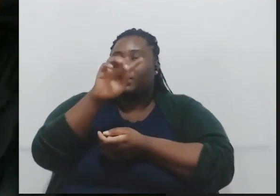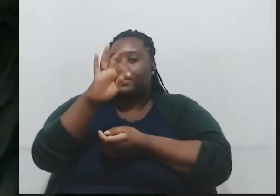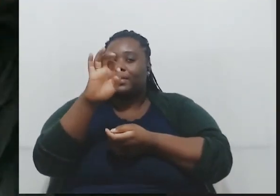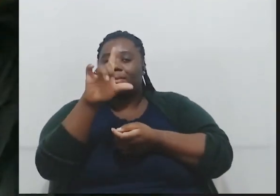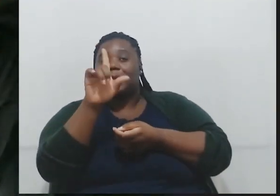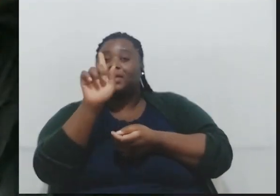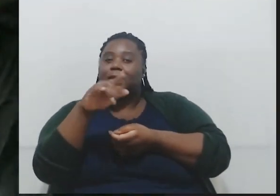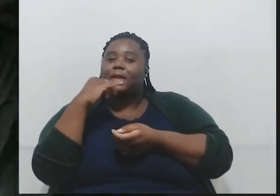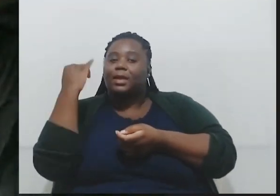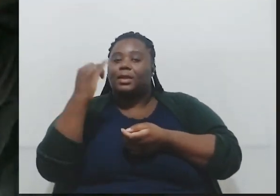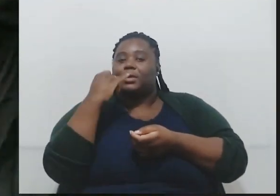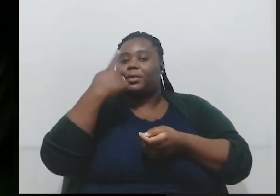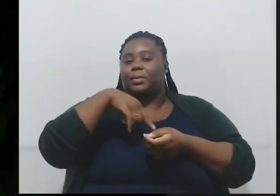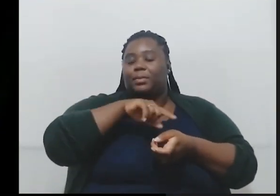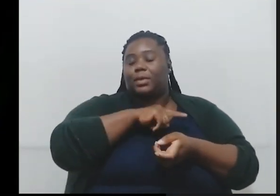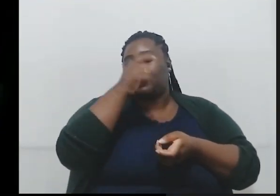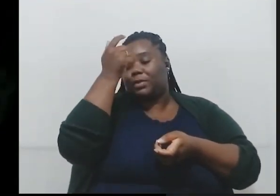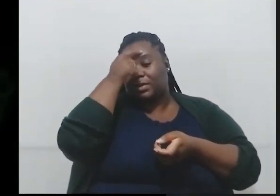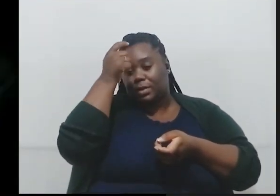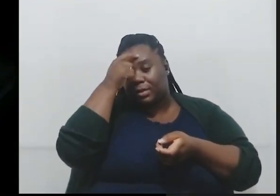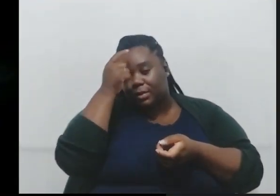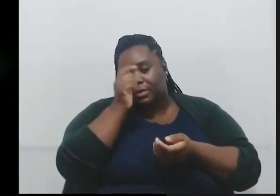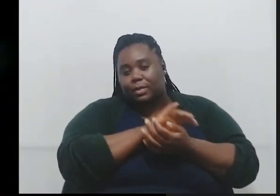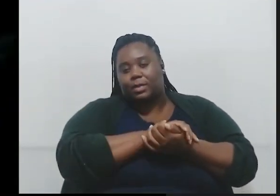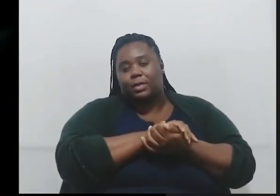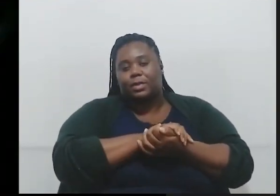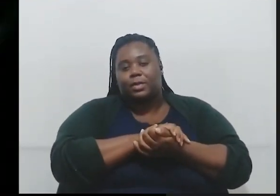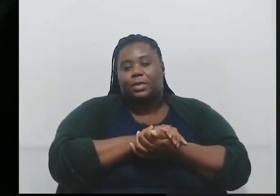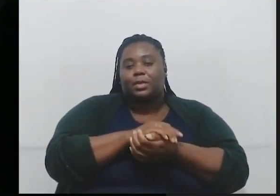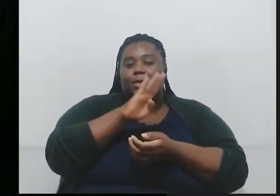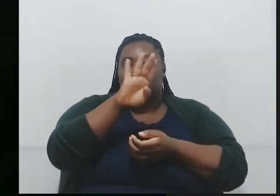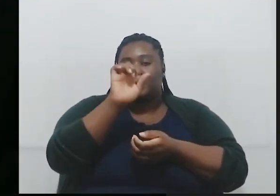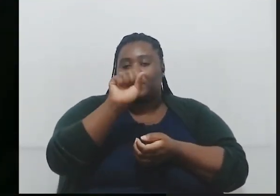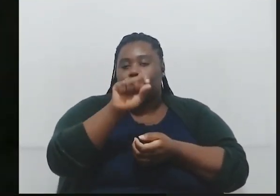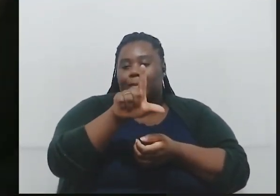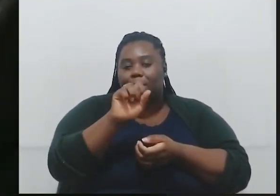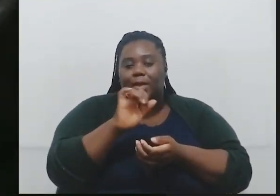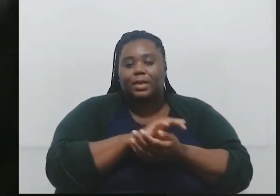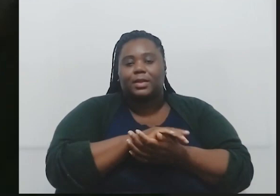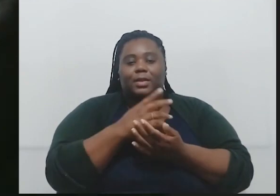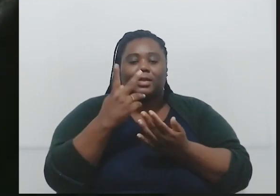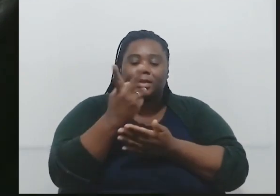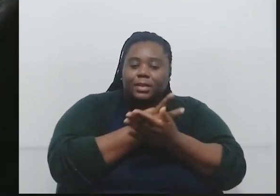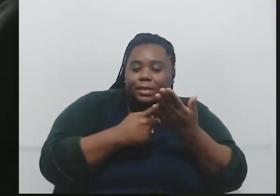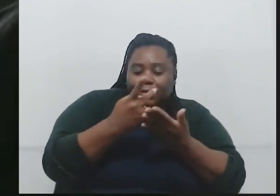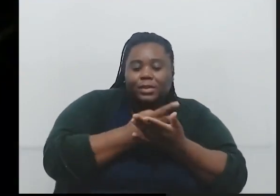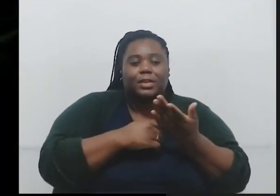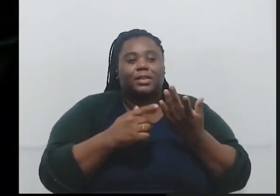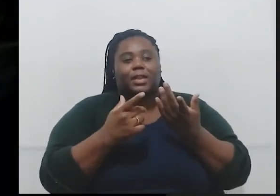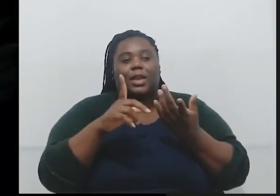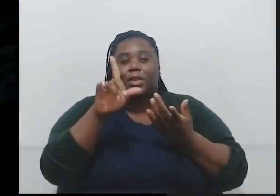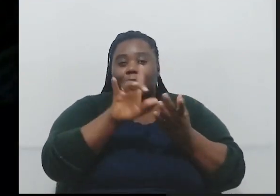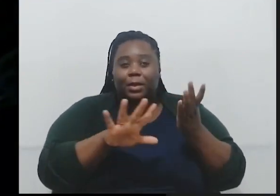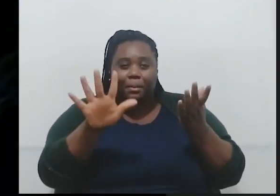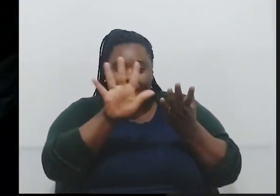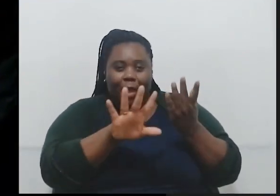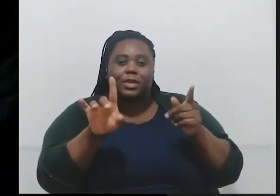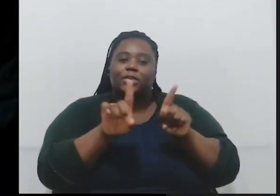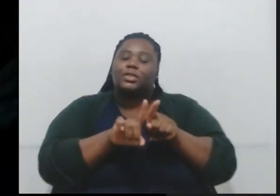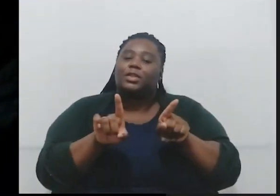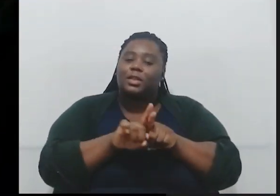é importante para o nosso entendimento. Pina Bausch, claro, né? No desenho das imagens, sem dúvida,